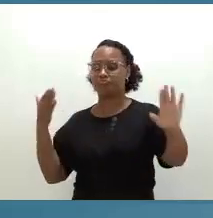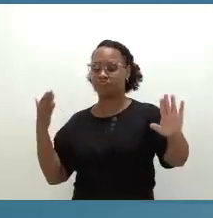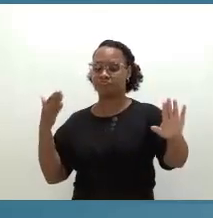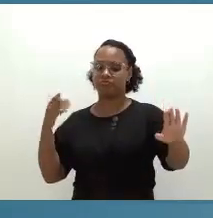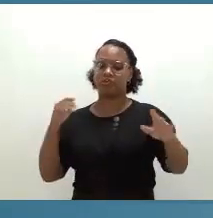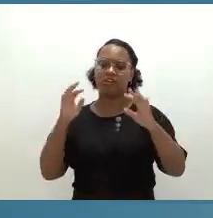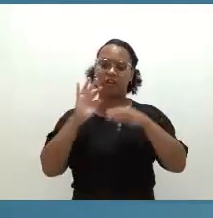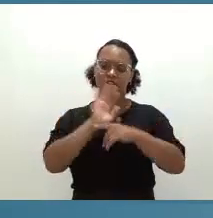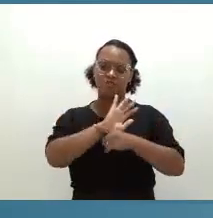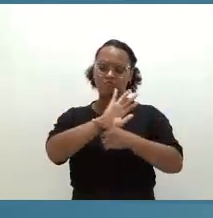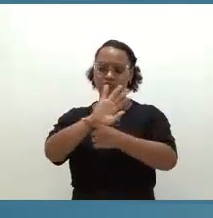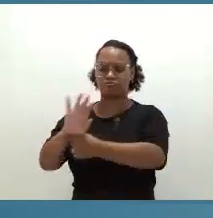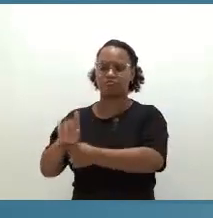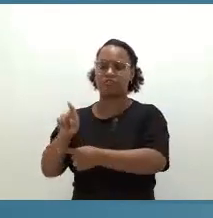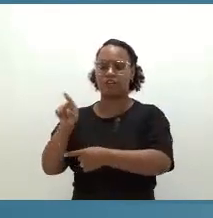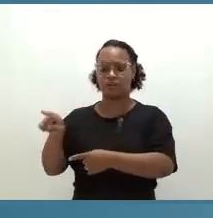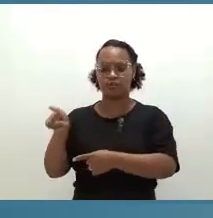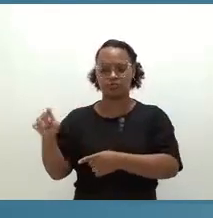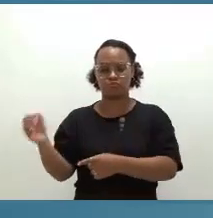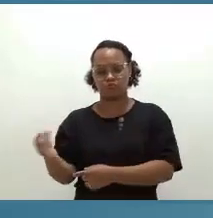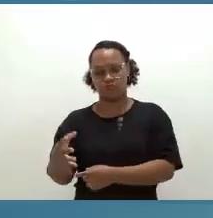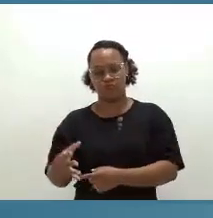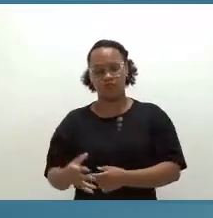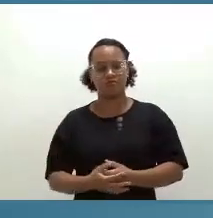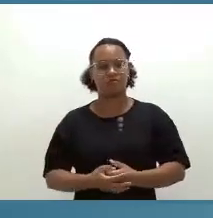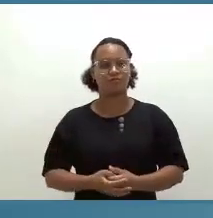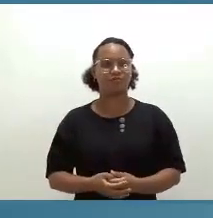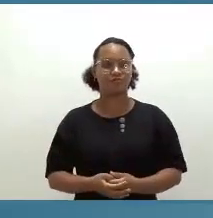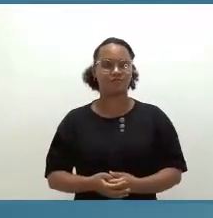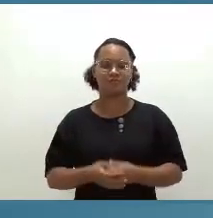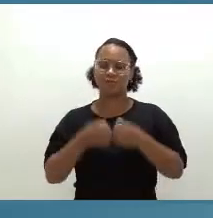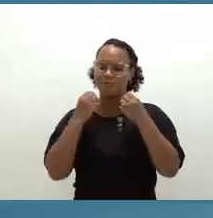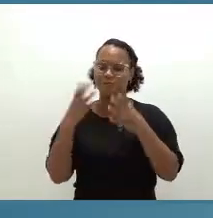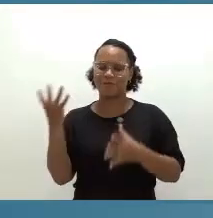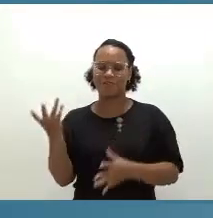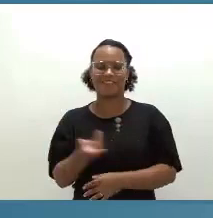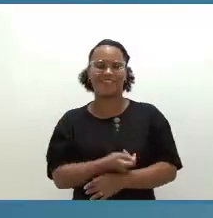Eu estou vendo. Que coisa maravilhosa.